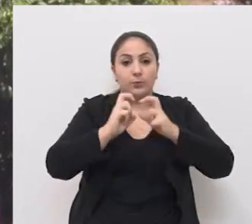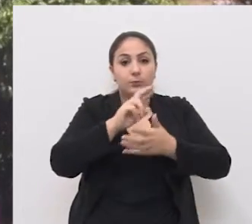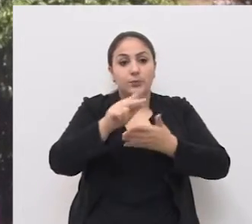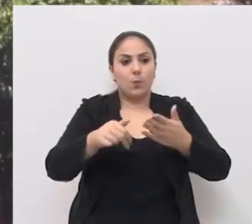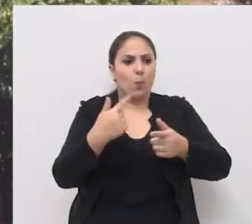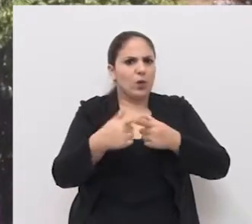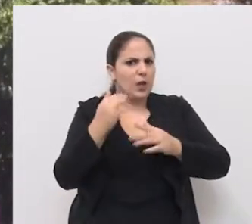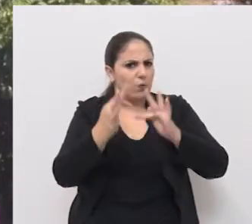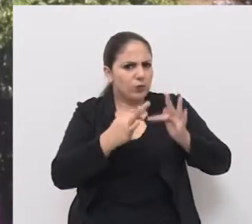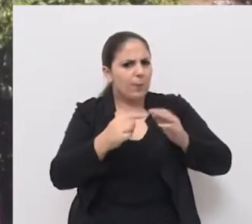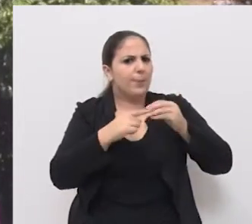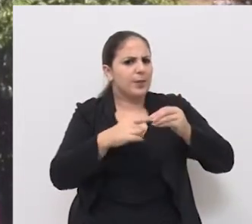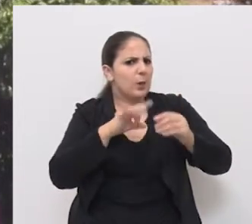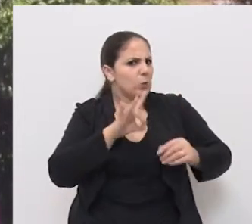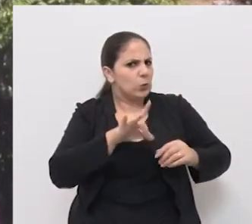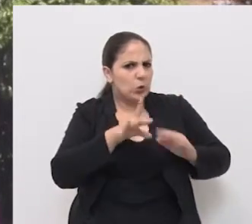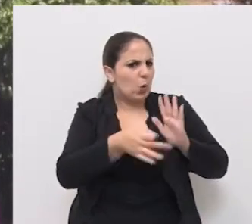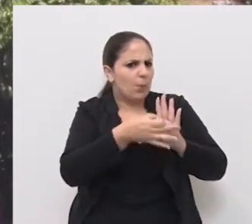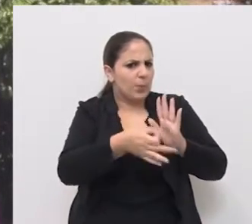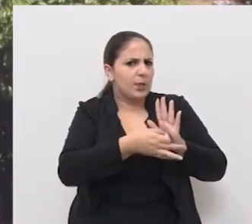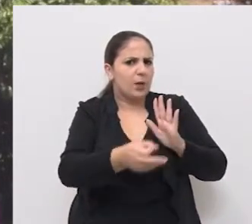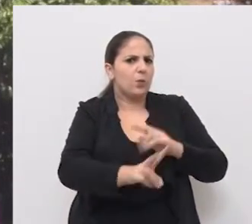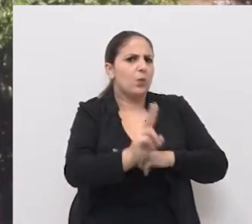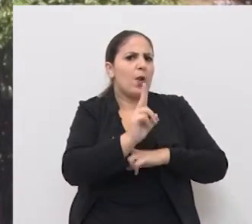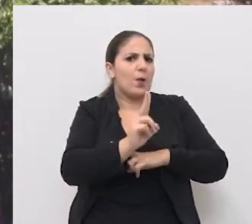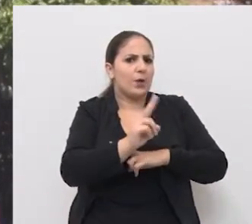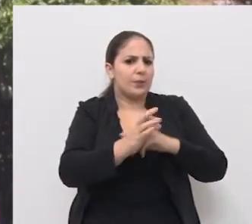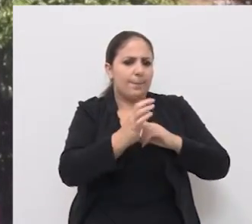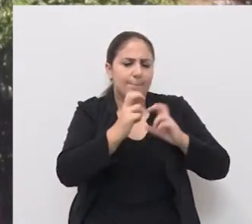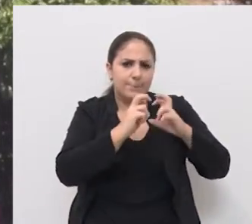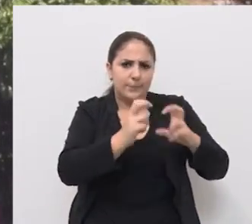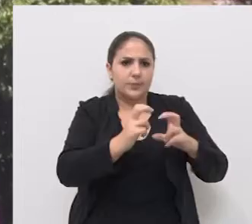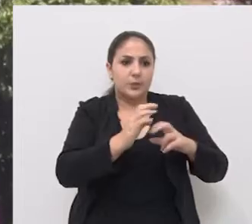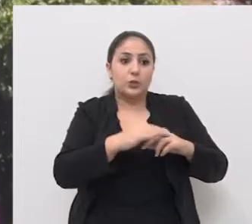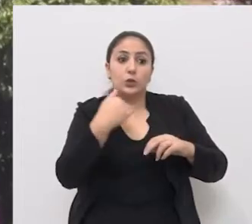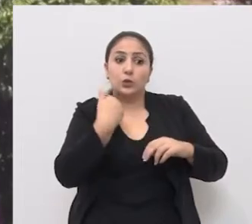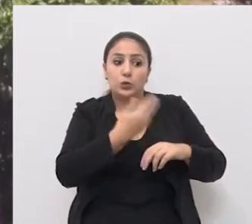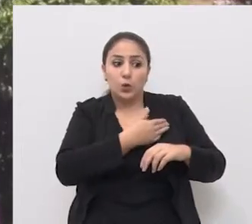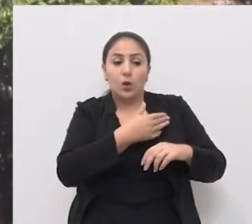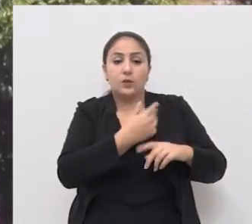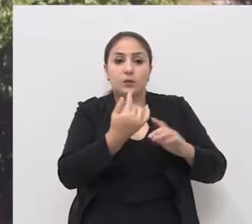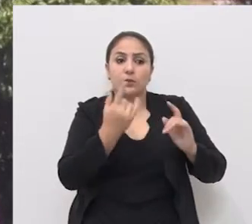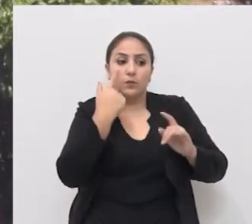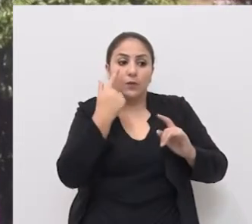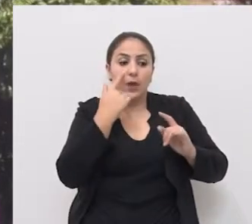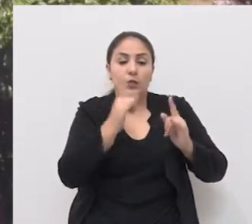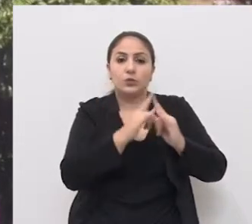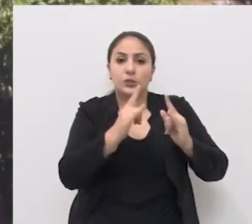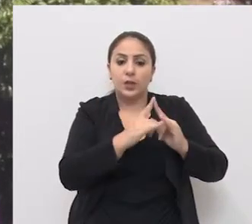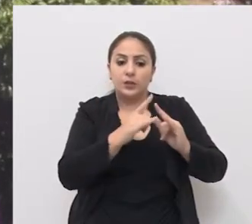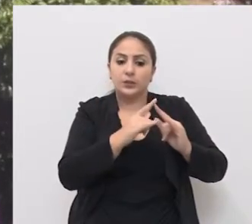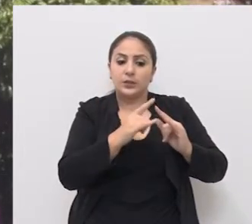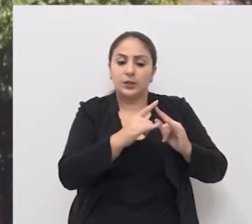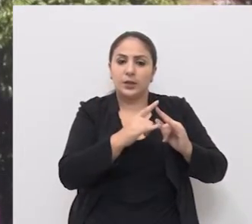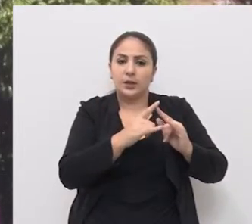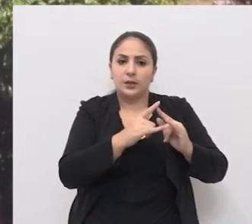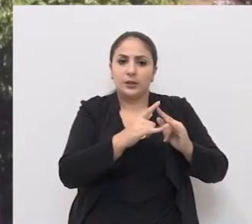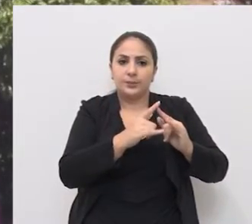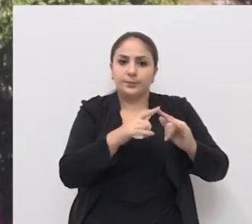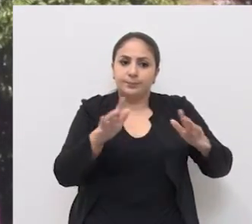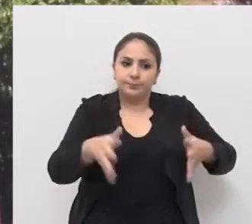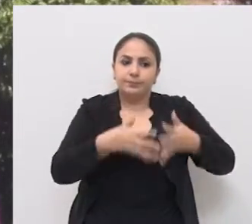Municipal de Transportes, porque se a função principal é opinar acerca do preço da passagem, nós vemos que algumas entidades e algumas